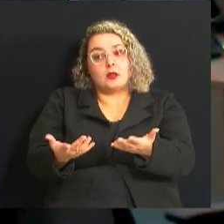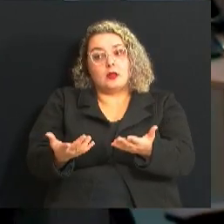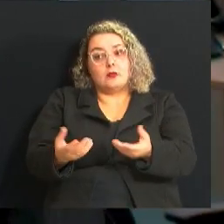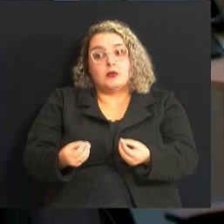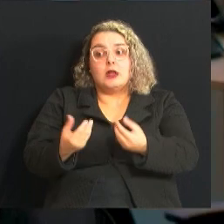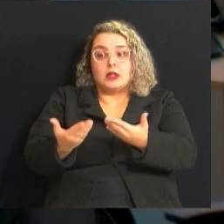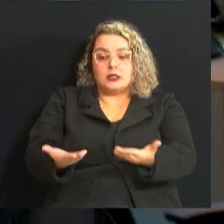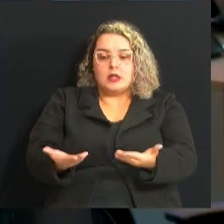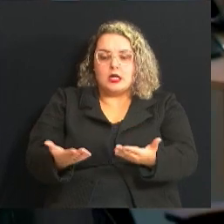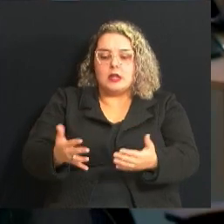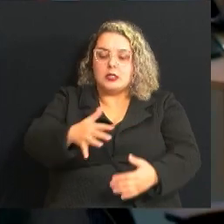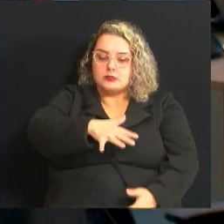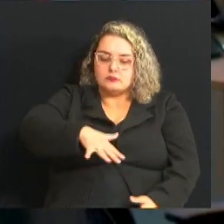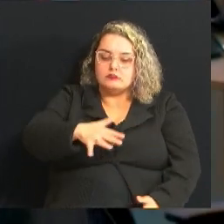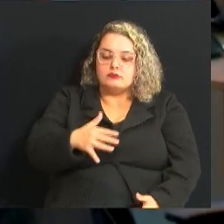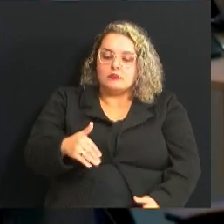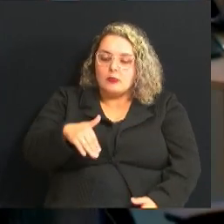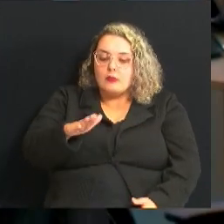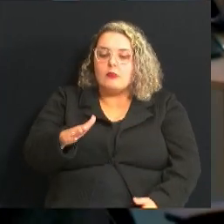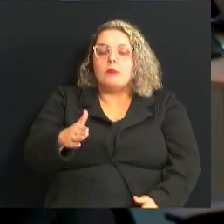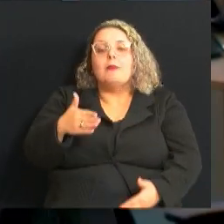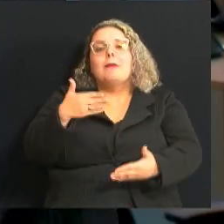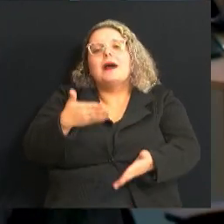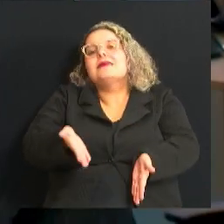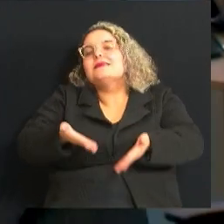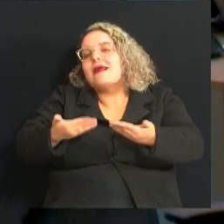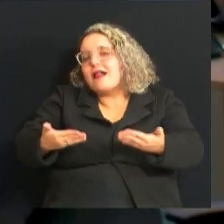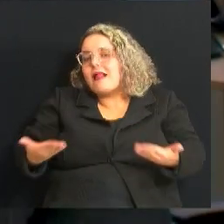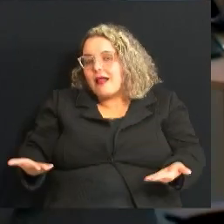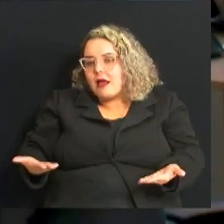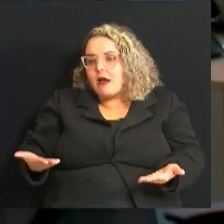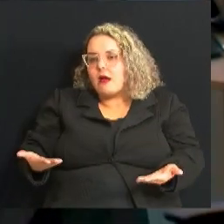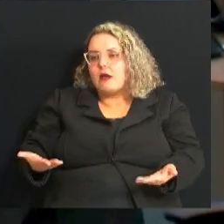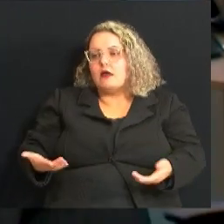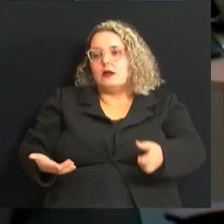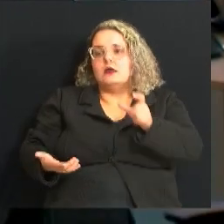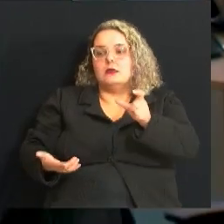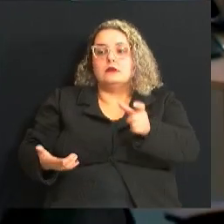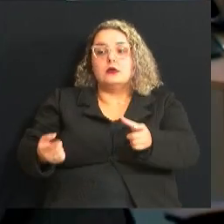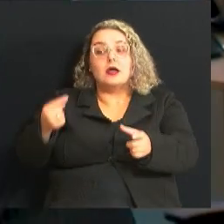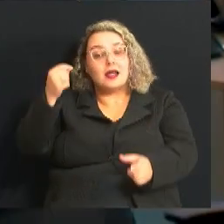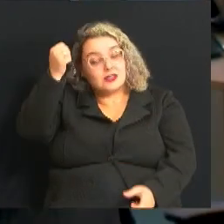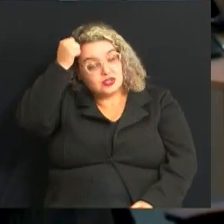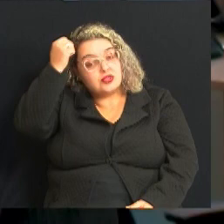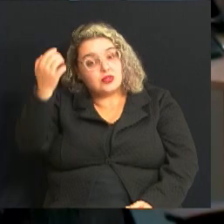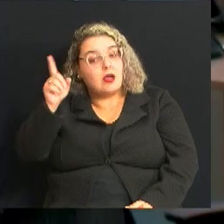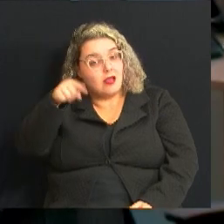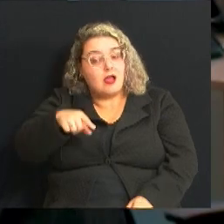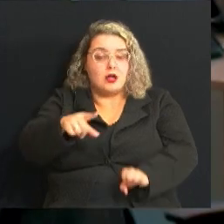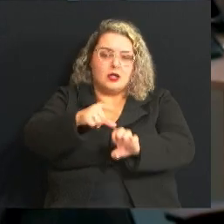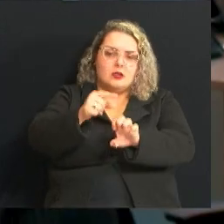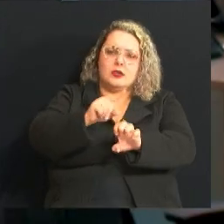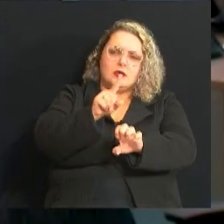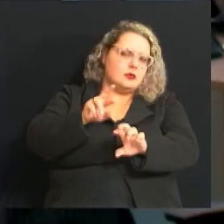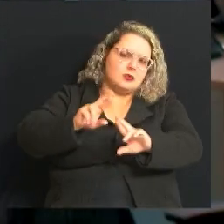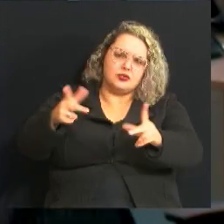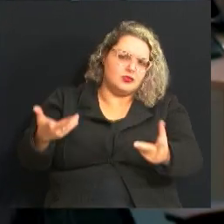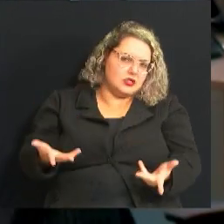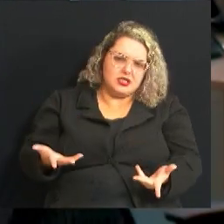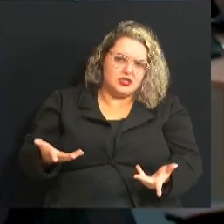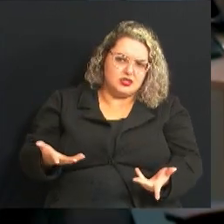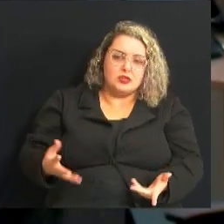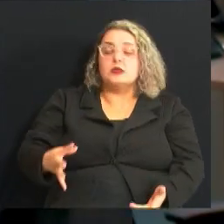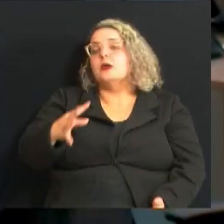mais amigável, onde a palavra, a presunção de inocência é do empreendedor e não o contrário. Então a gente